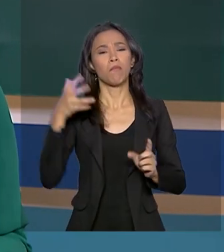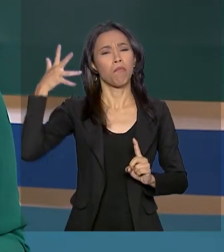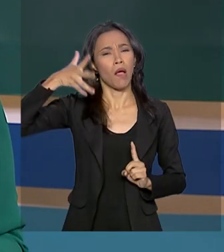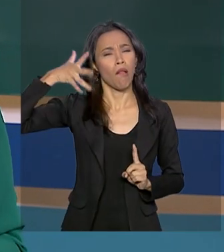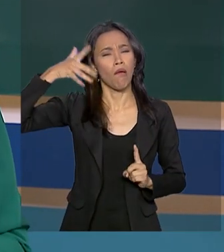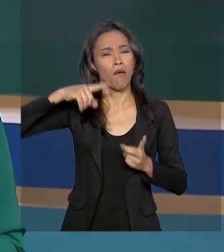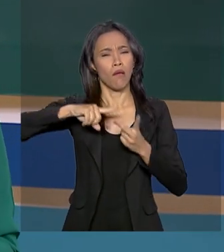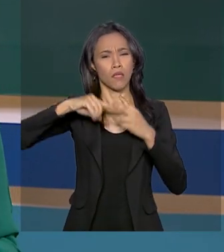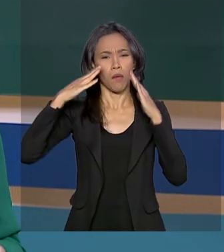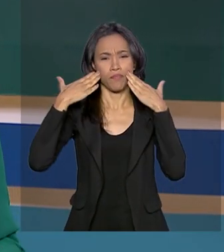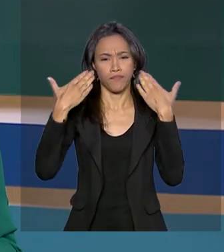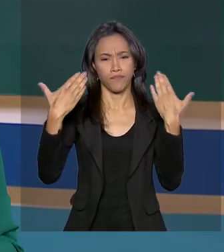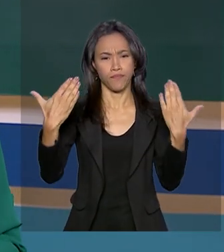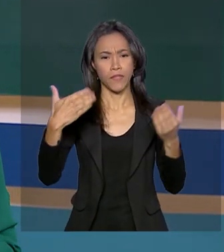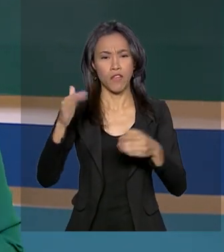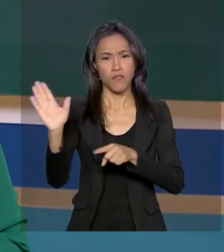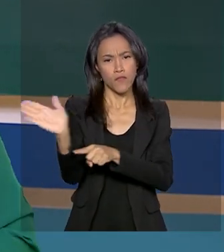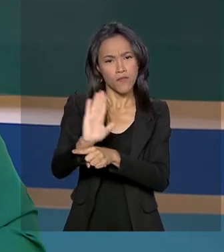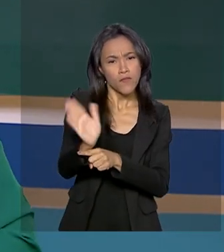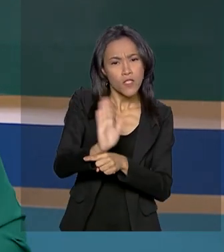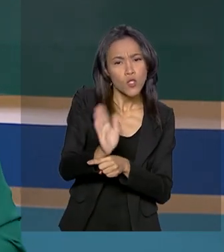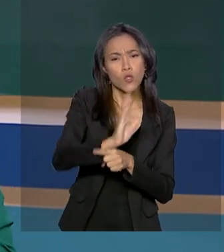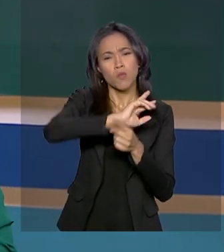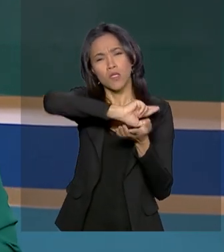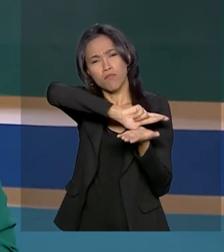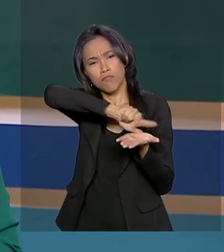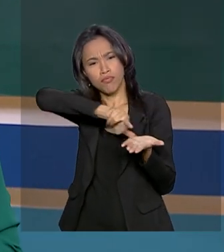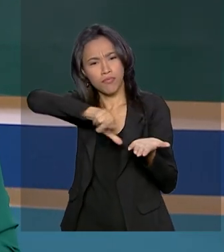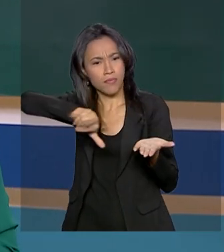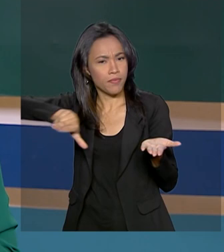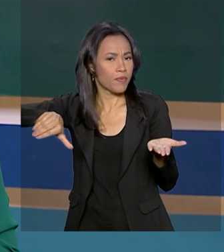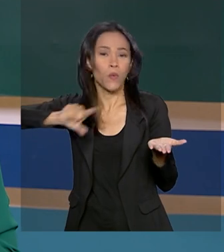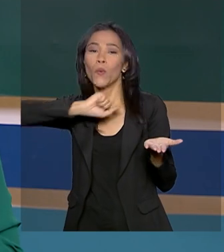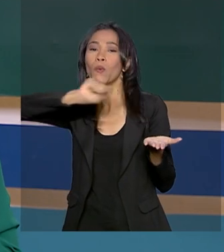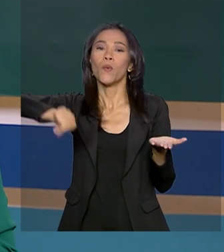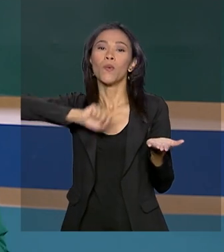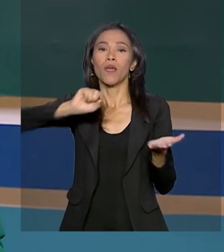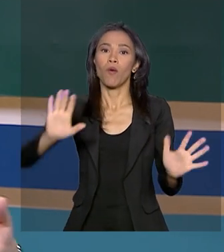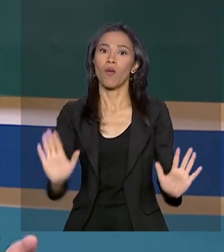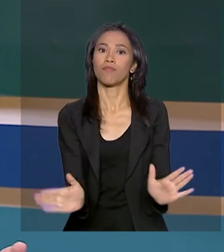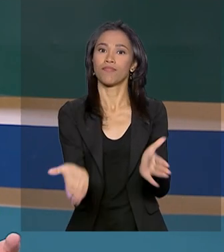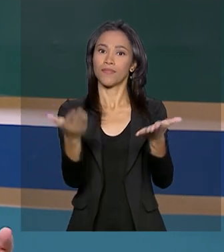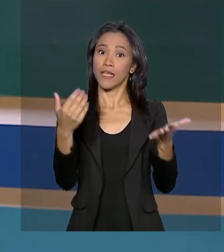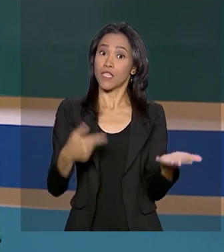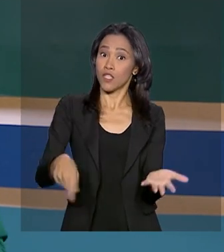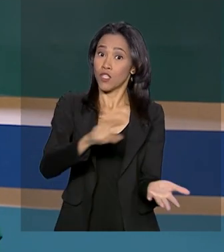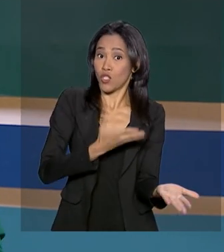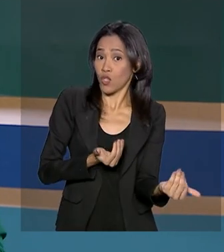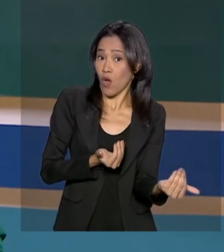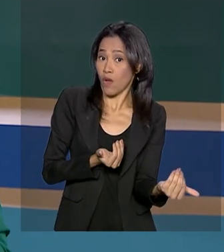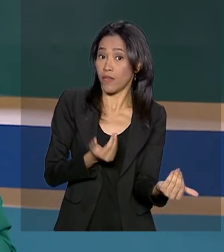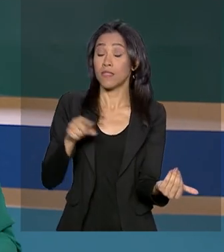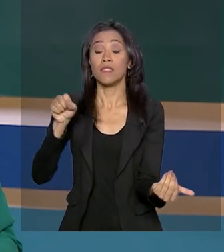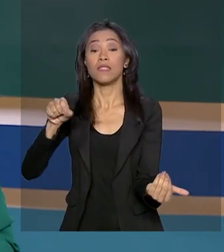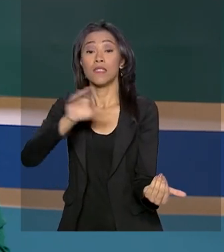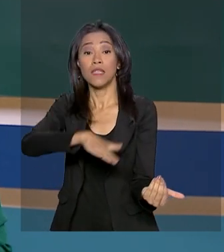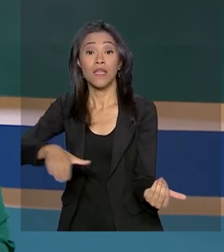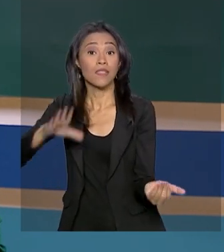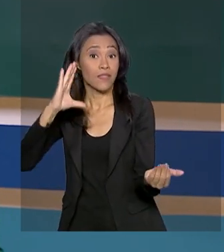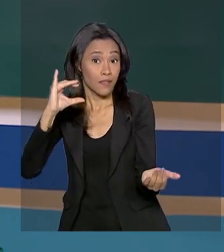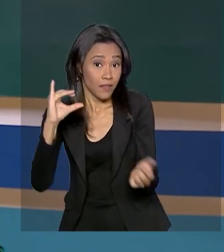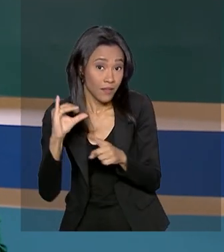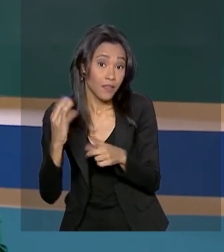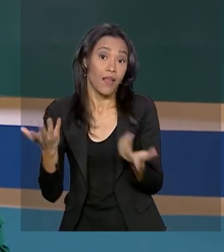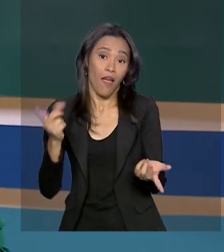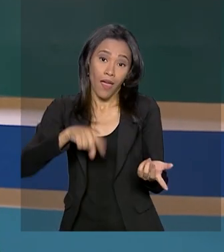Palestras, exposições, filmes interativos e muitas atividades para promover a ciência entre jovens e crianças. É a Semana